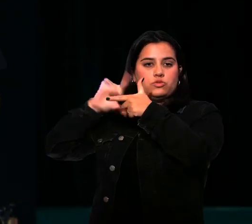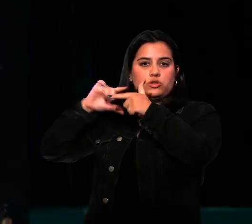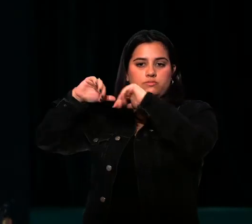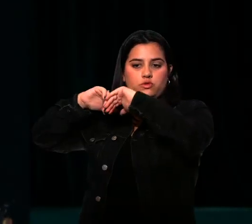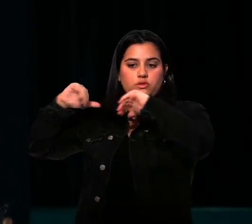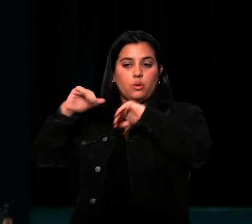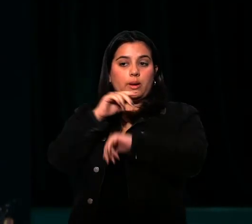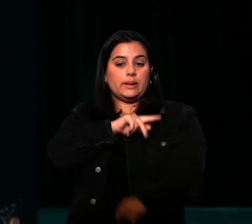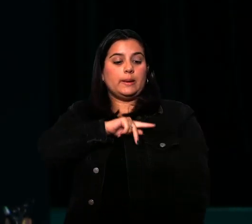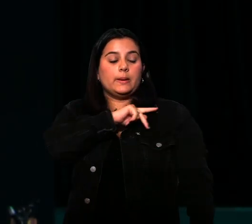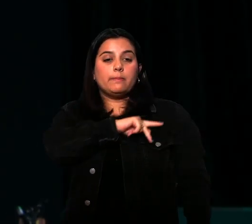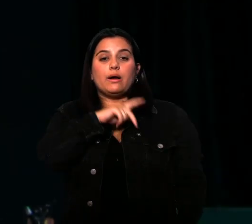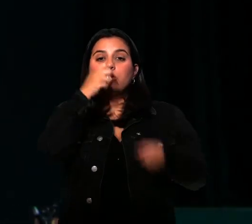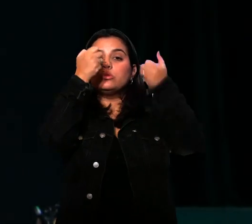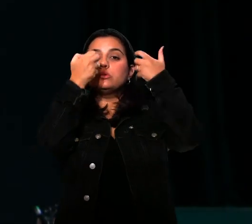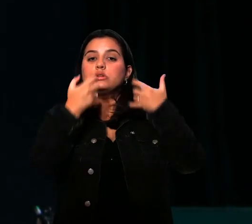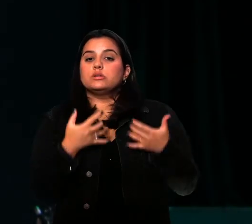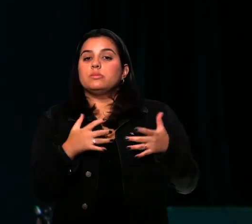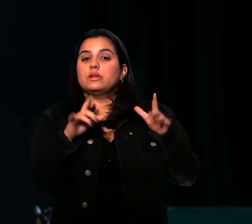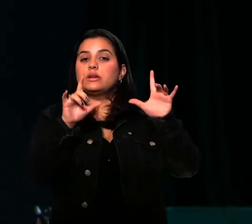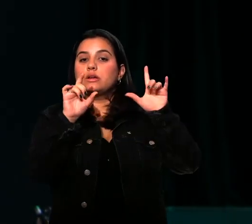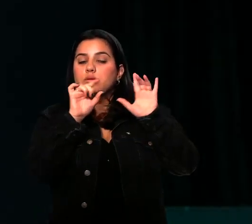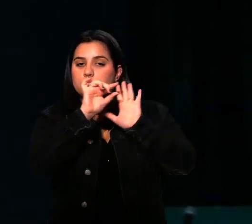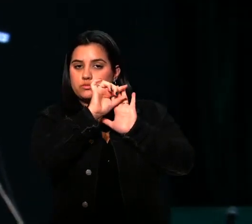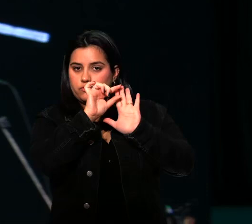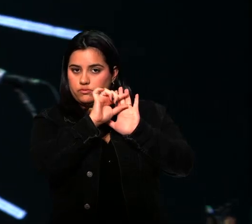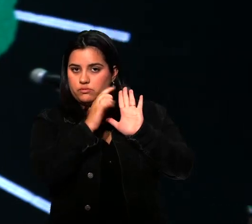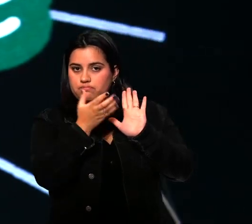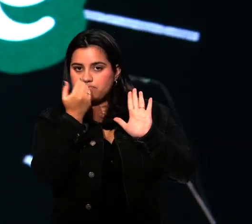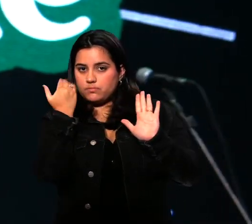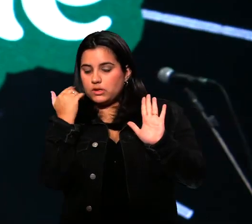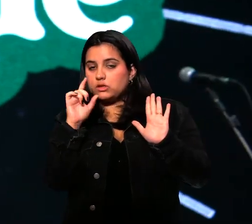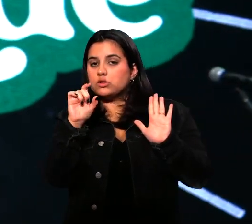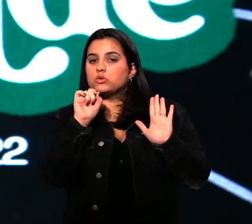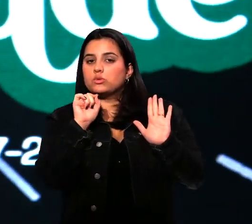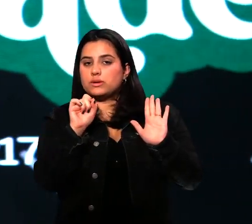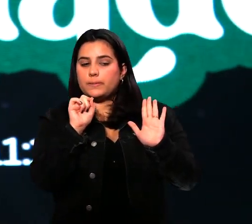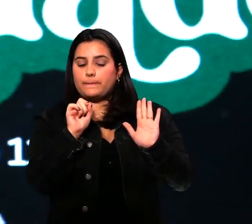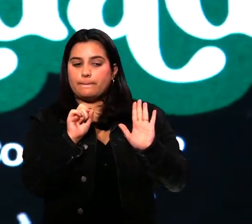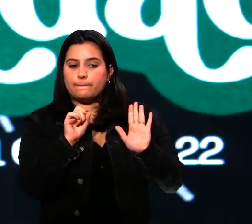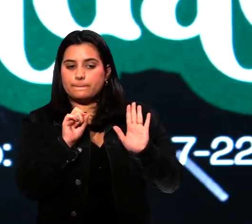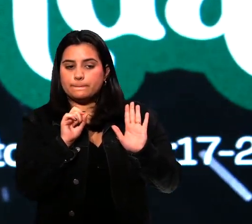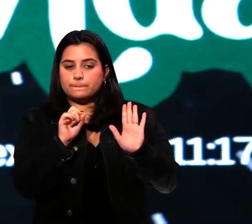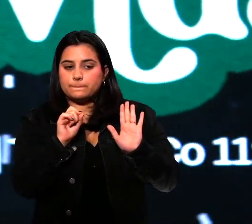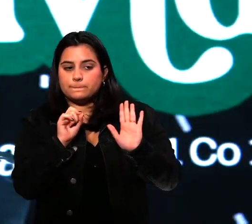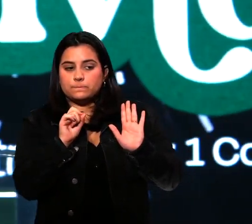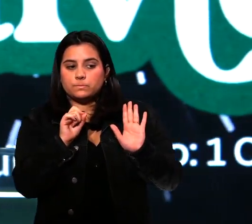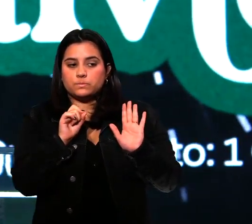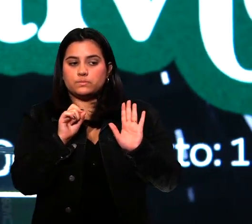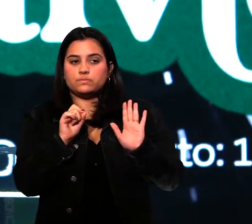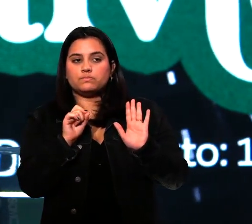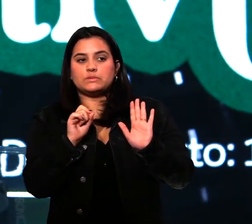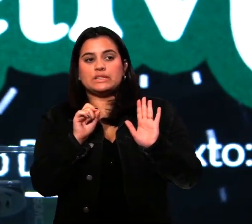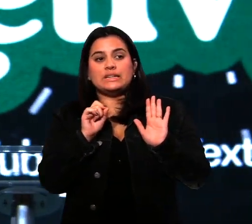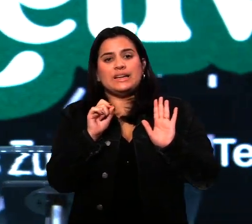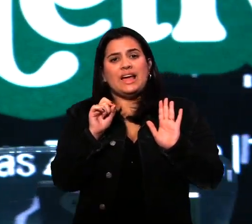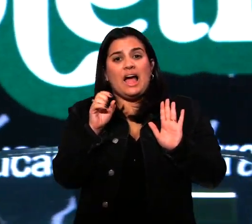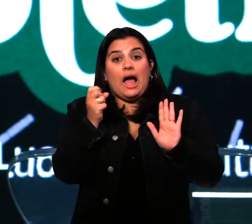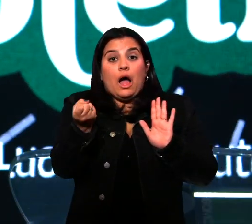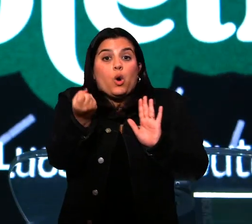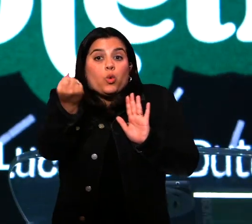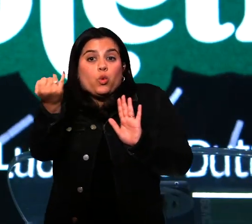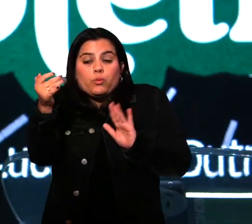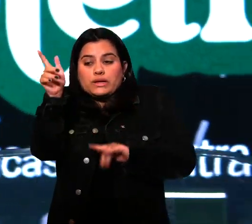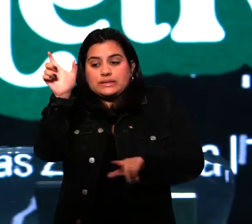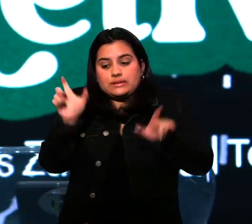falar em outros versículos anteriores, outros capítulos da carta de Corinto, que inclusive alguns estavam numa certa disputa, numa